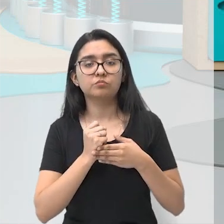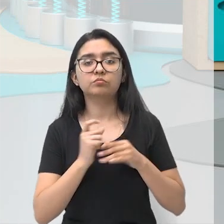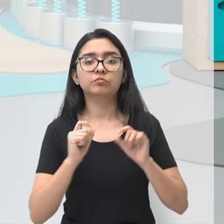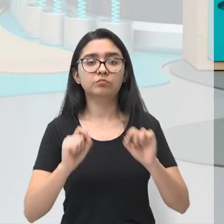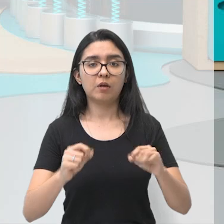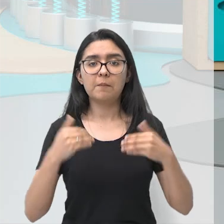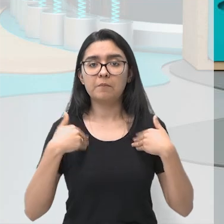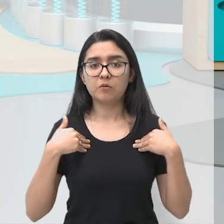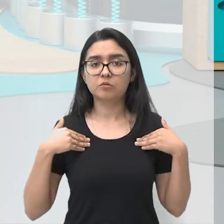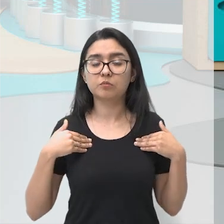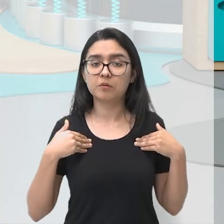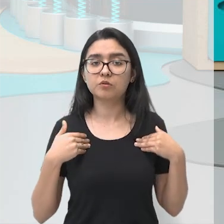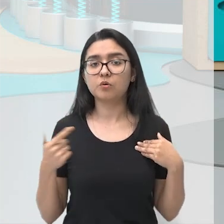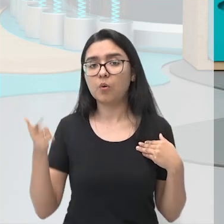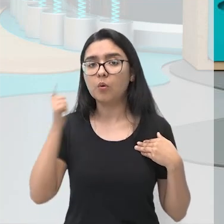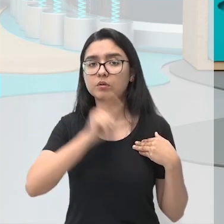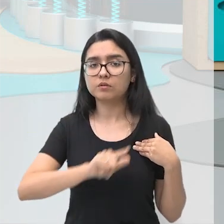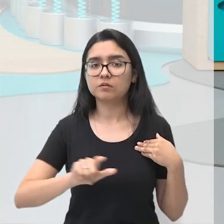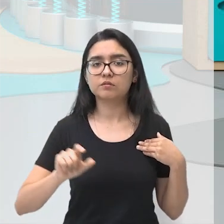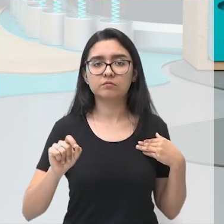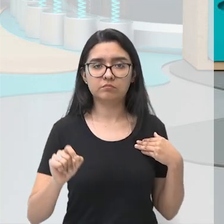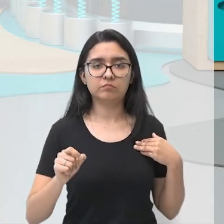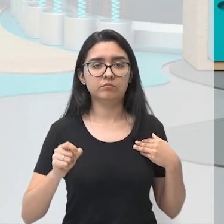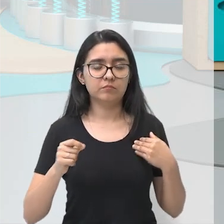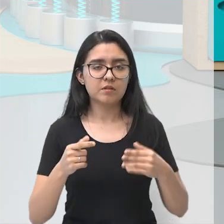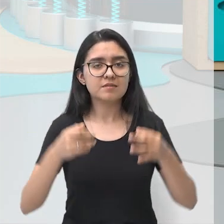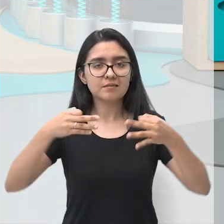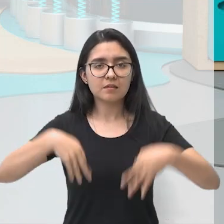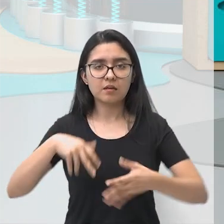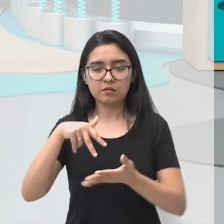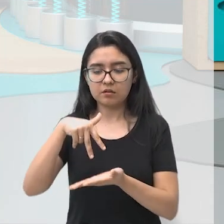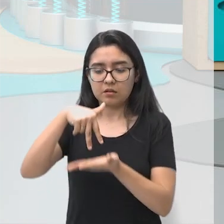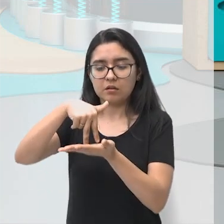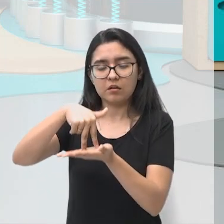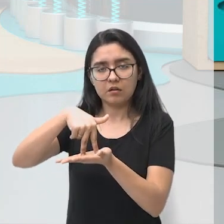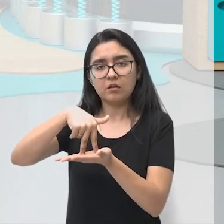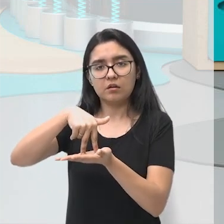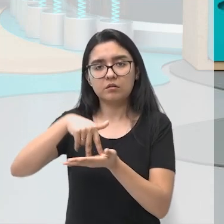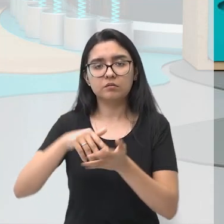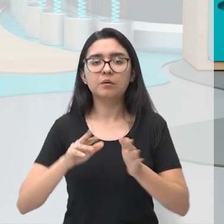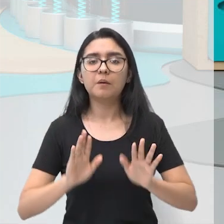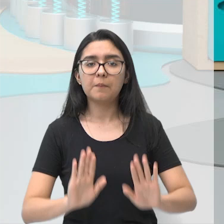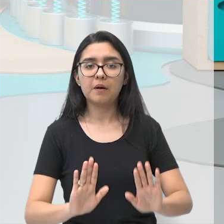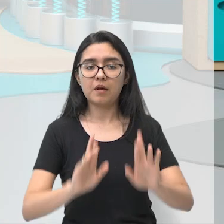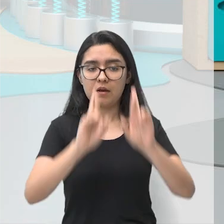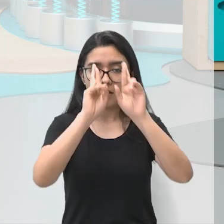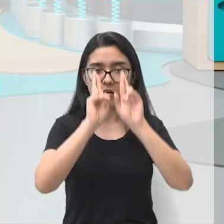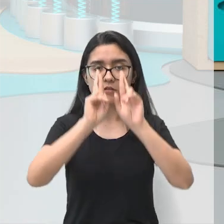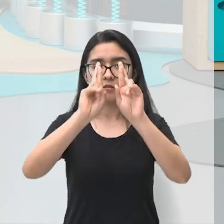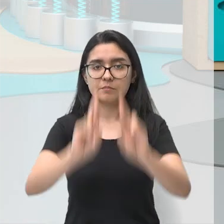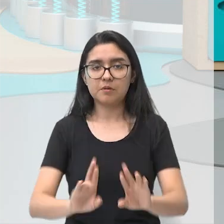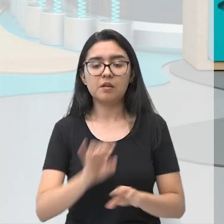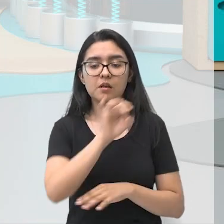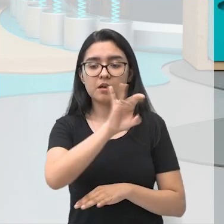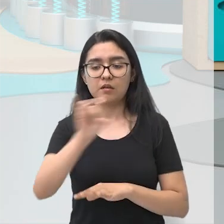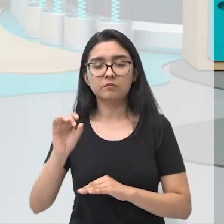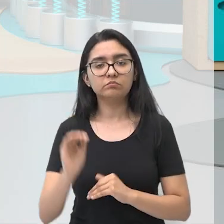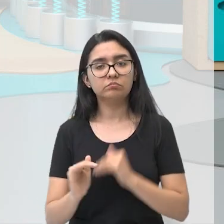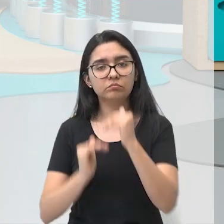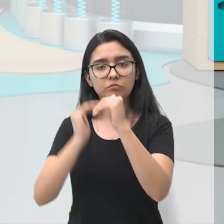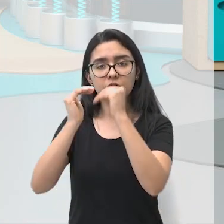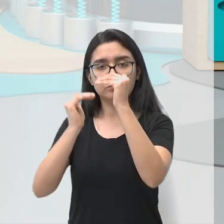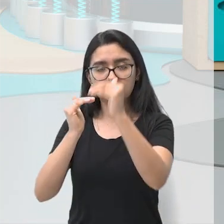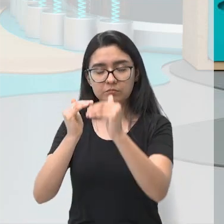gente consiga manter e ajustar essa postura. Claro que respeitando cada fase do desenvolvimento e